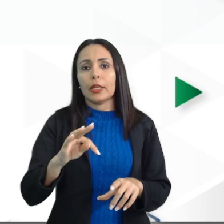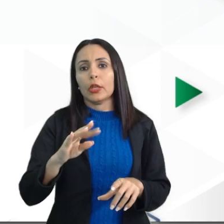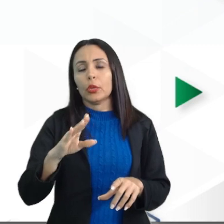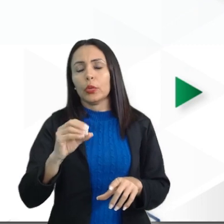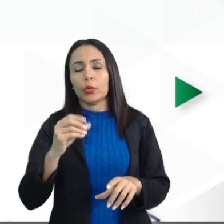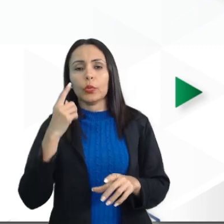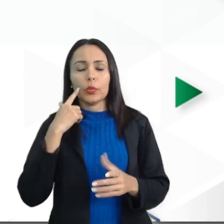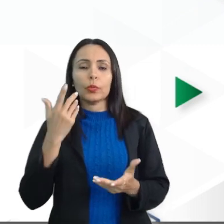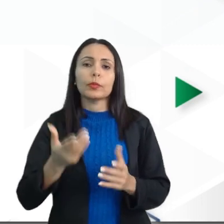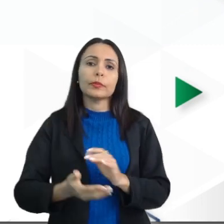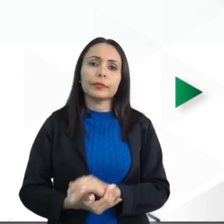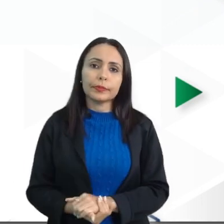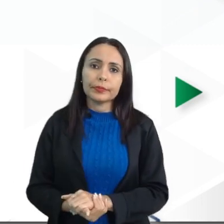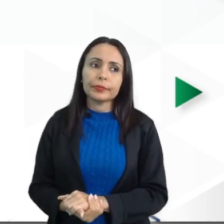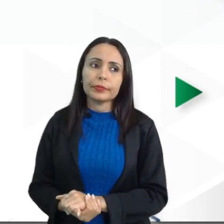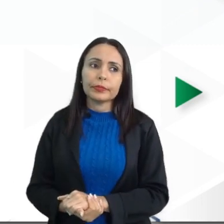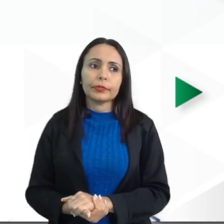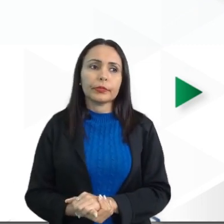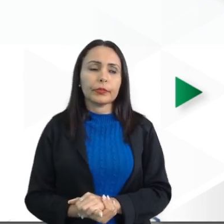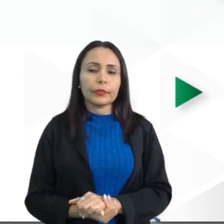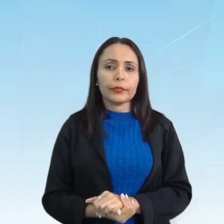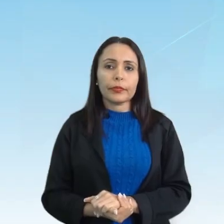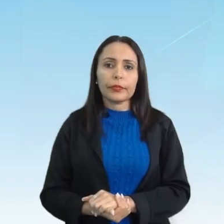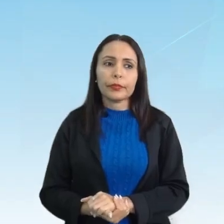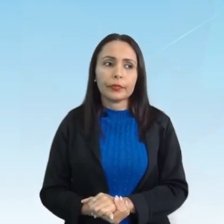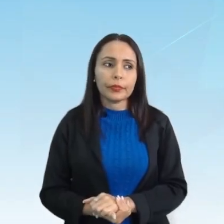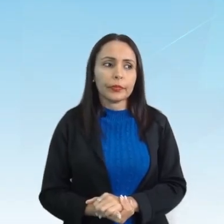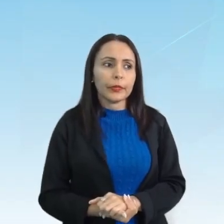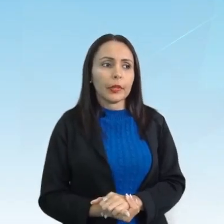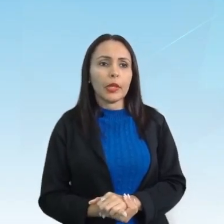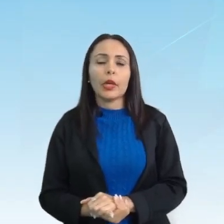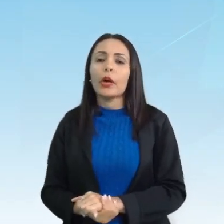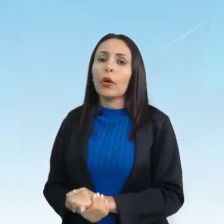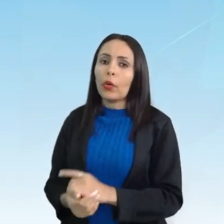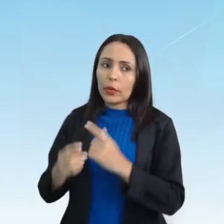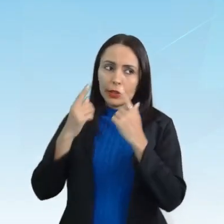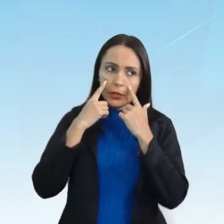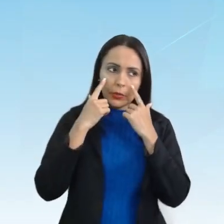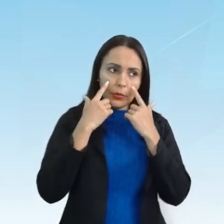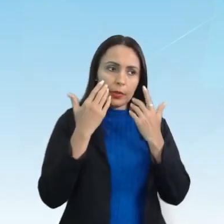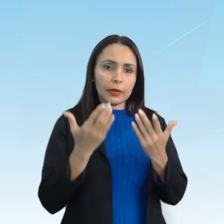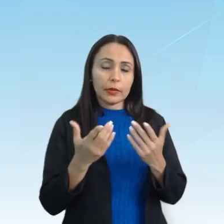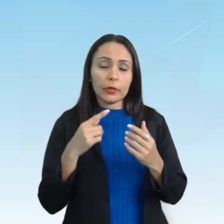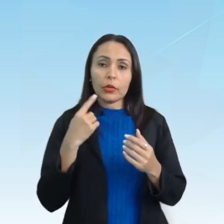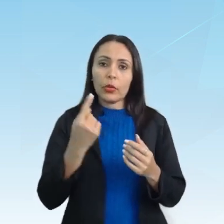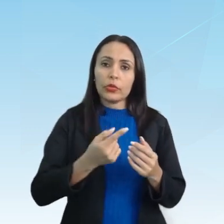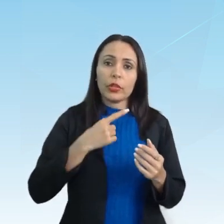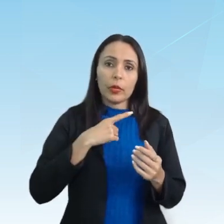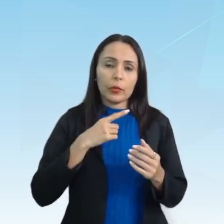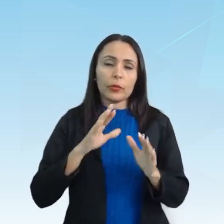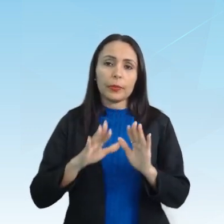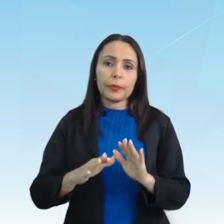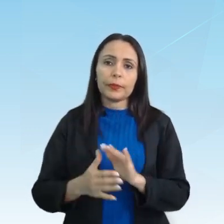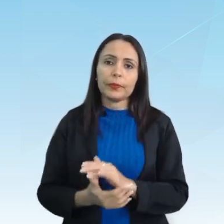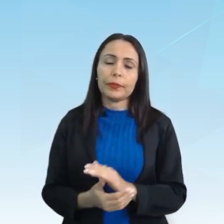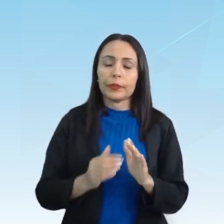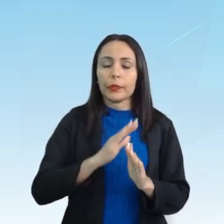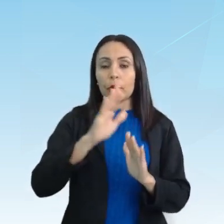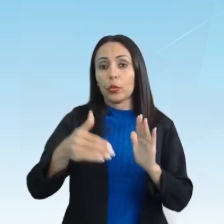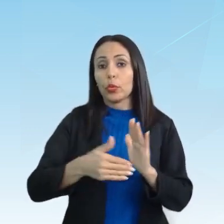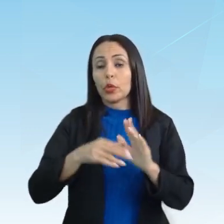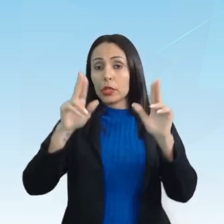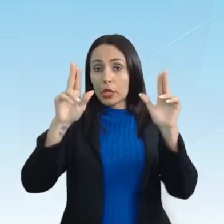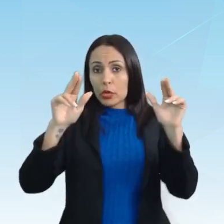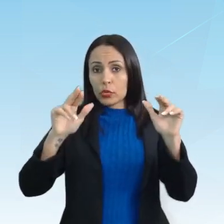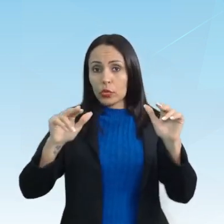a e o segundo com. Minha gente, olhando para mim agora, nós temos a seguinte questão. Todo esse assunto